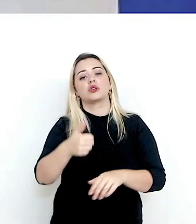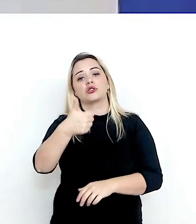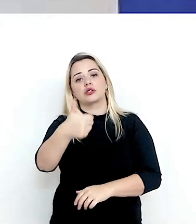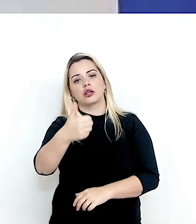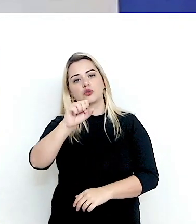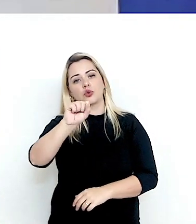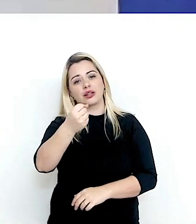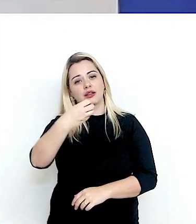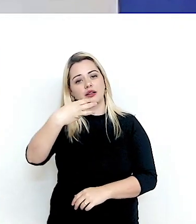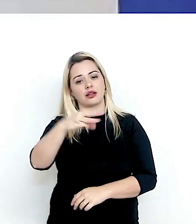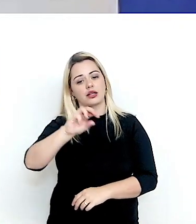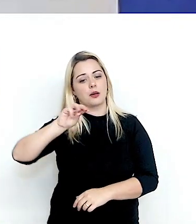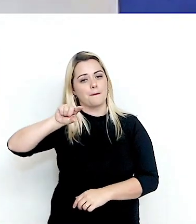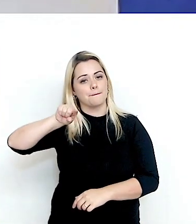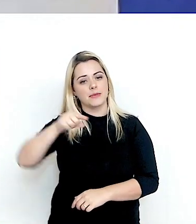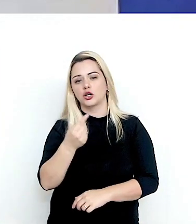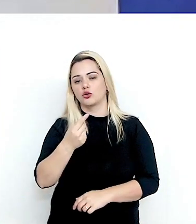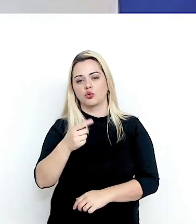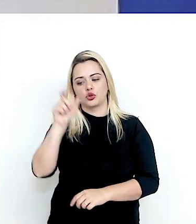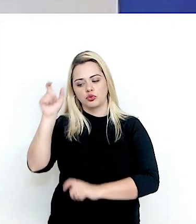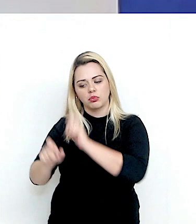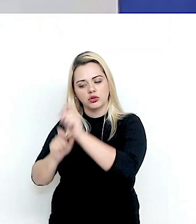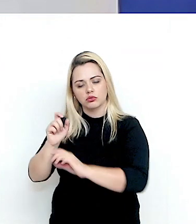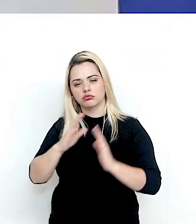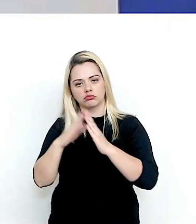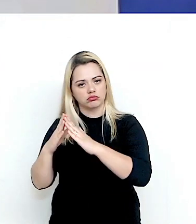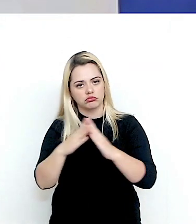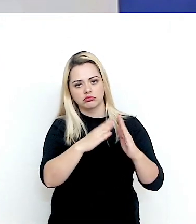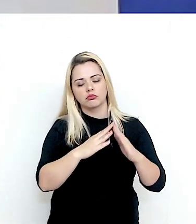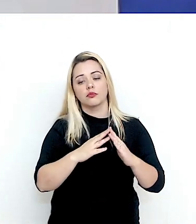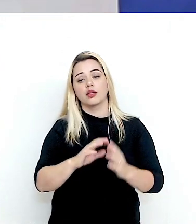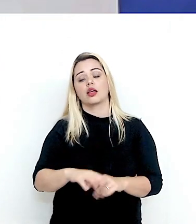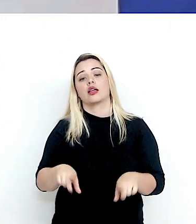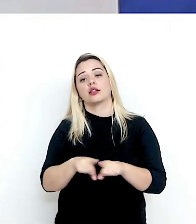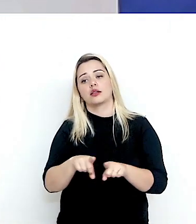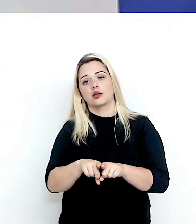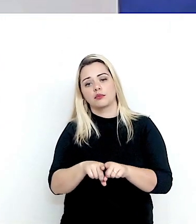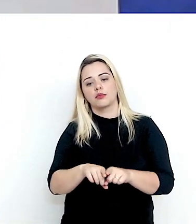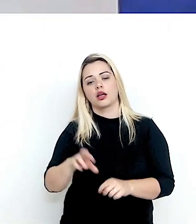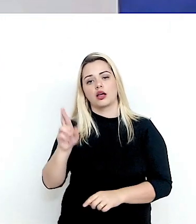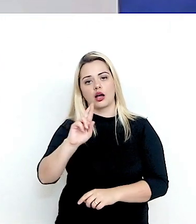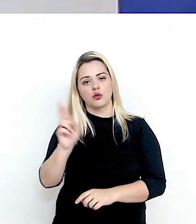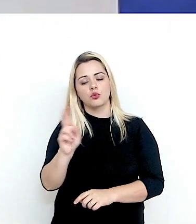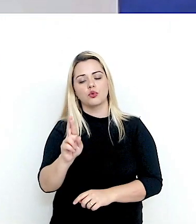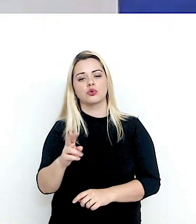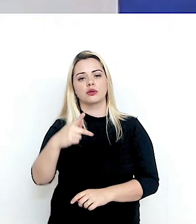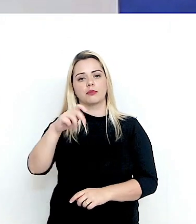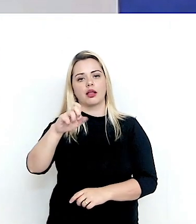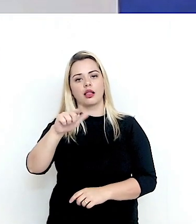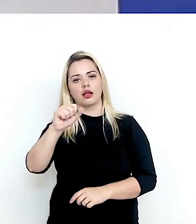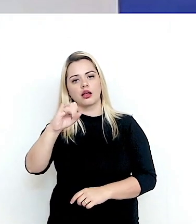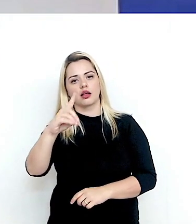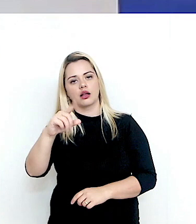183 milhões de habitantes integrados pela Rússia Cazaquistão Belarus Arménia